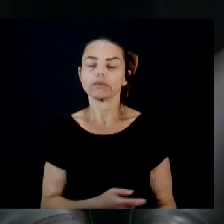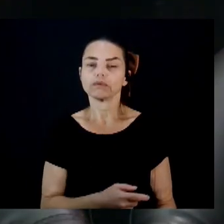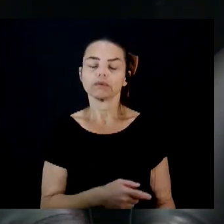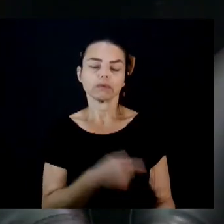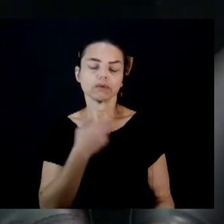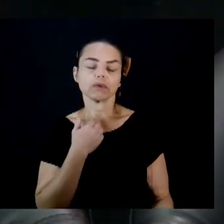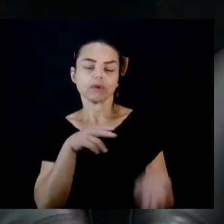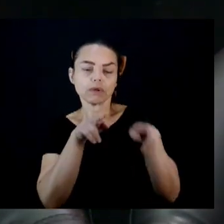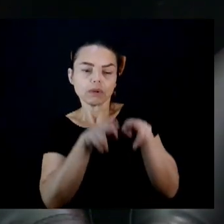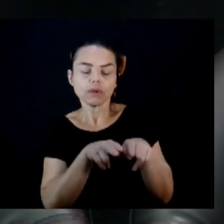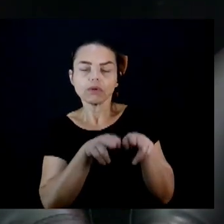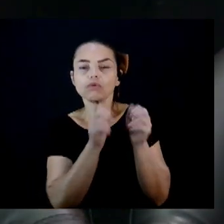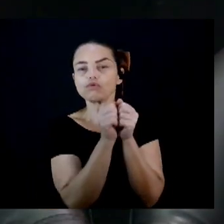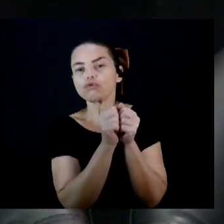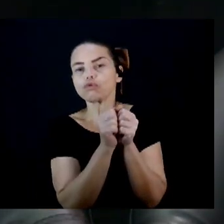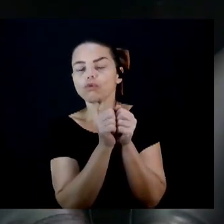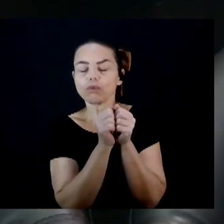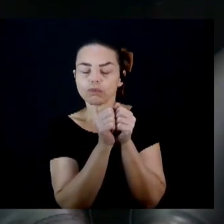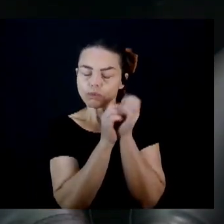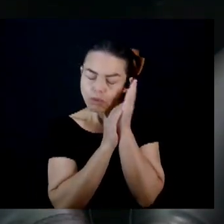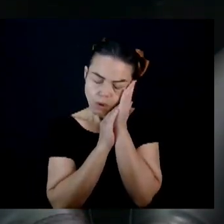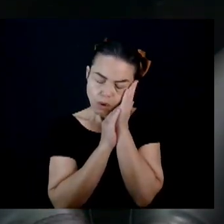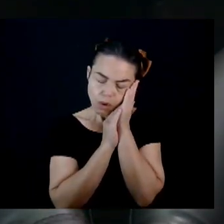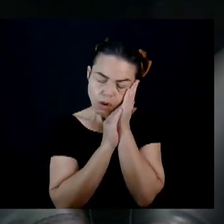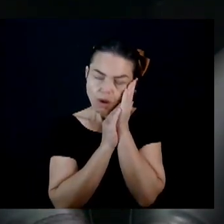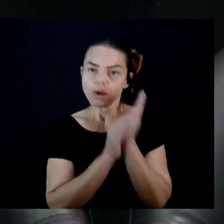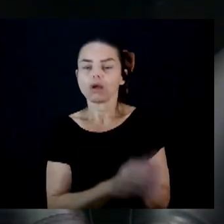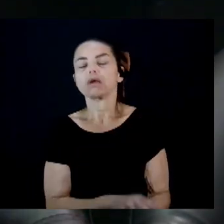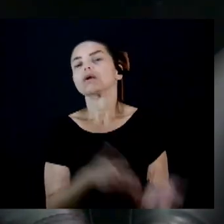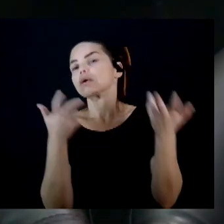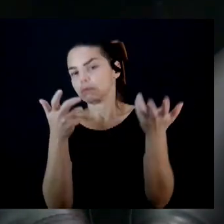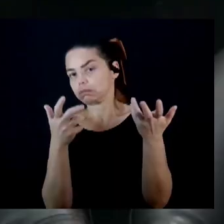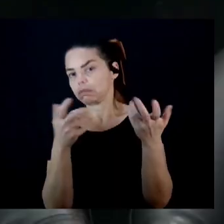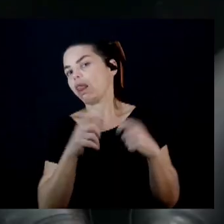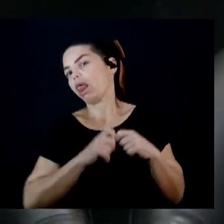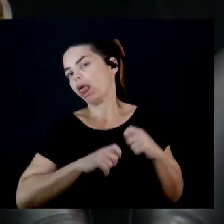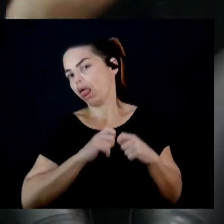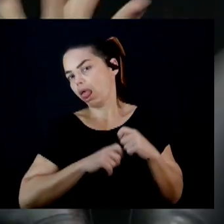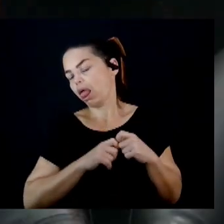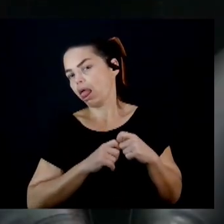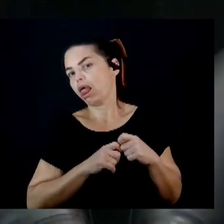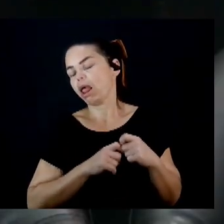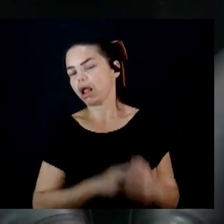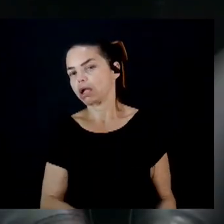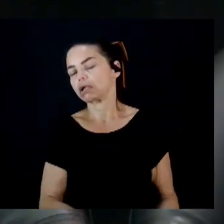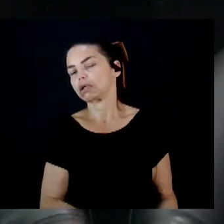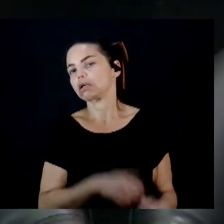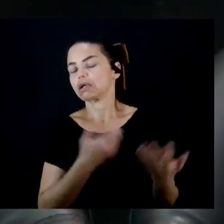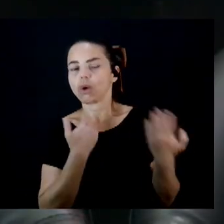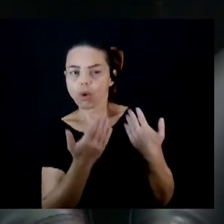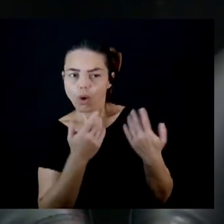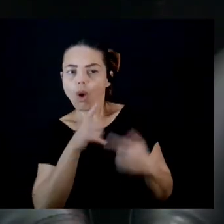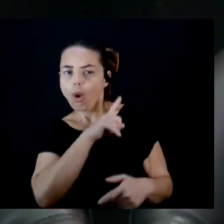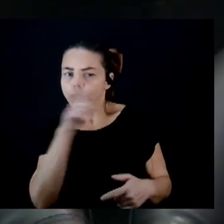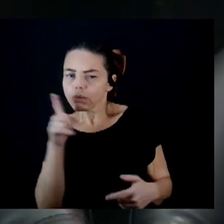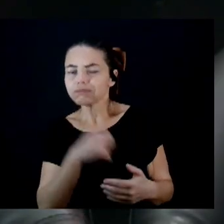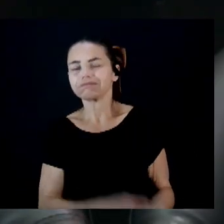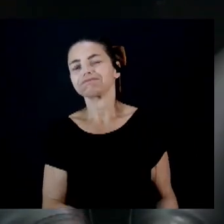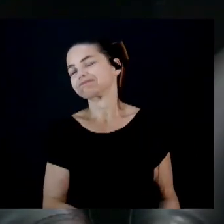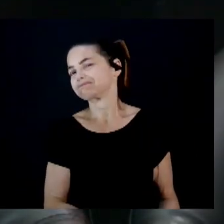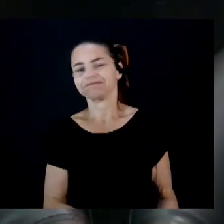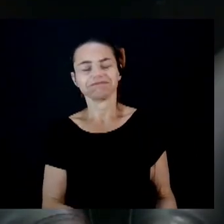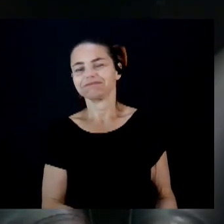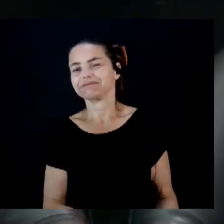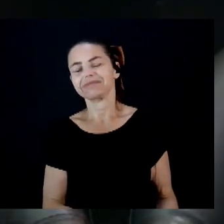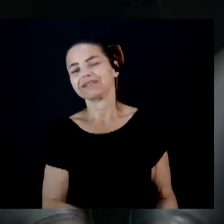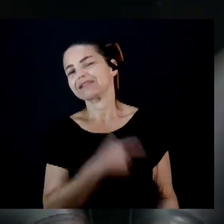super cansado, dormindo. Às vezes, tua parceira até queria dividir o que foi o dia, mas isso não foi nutrido.